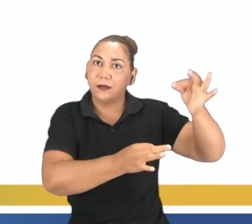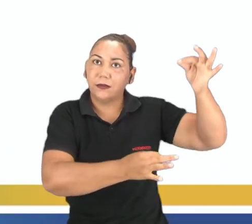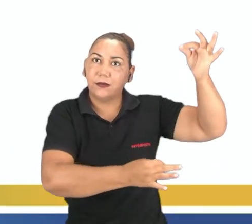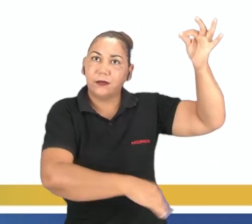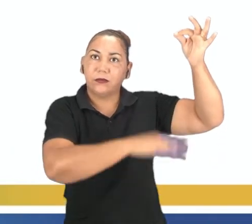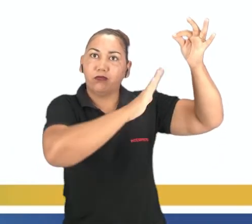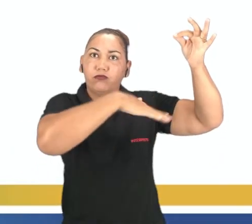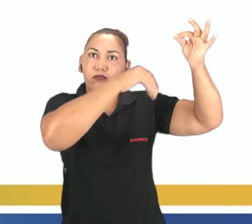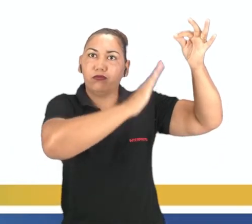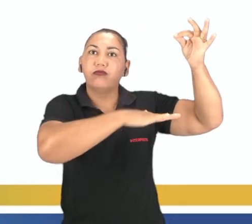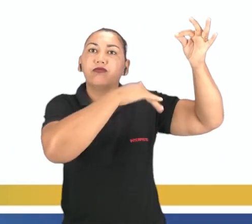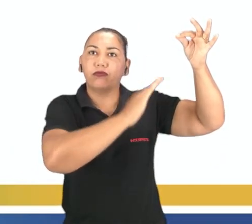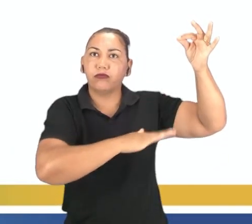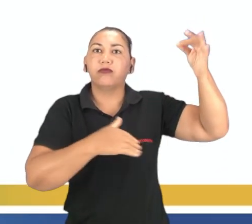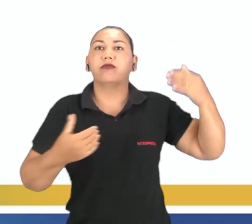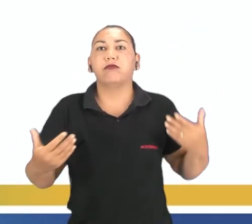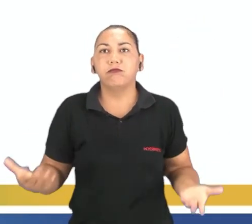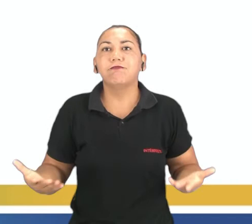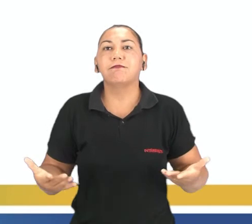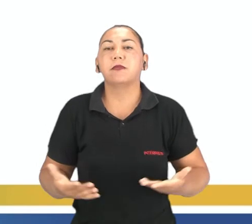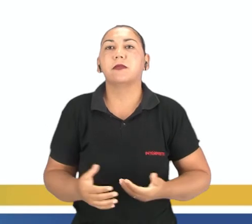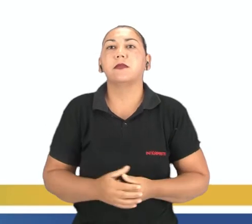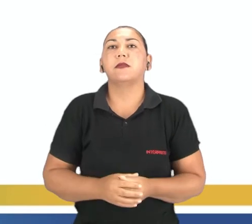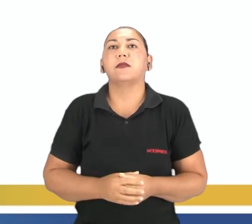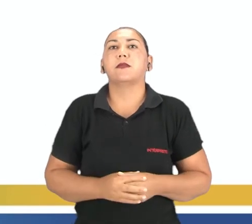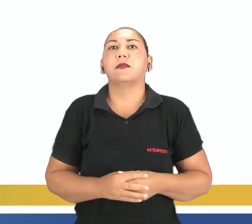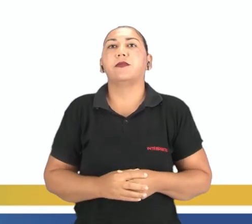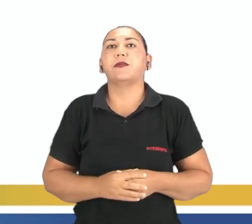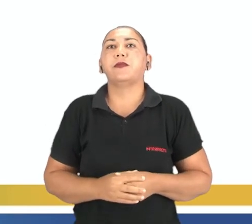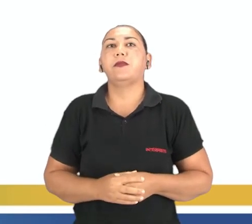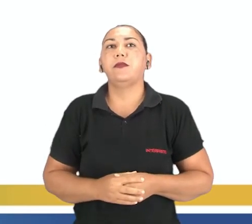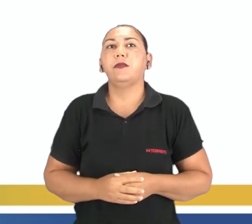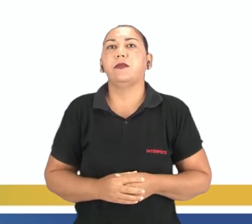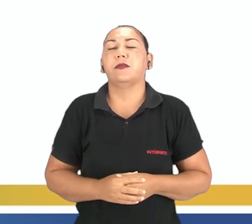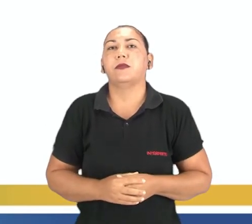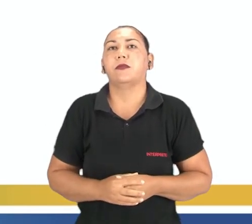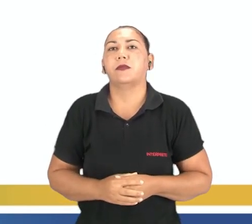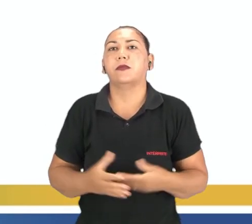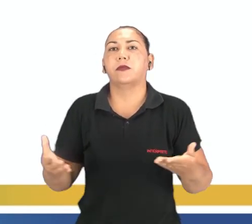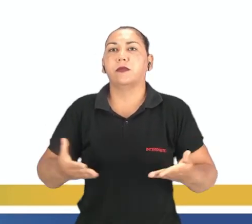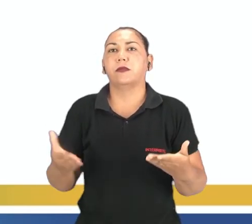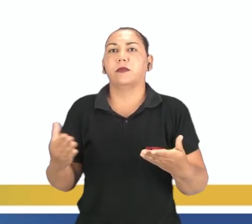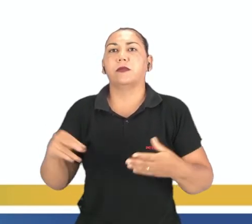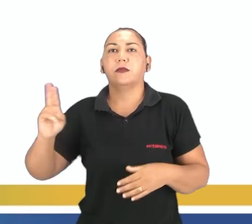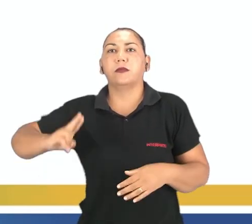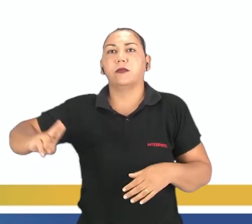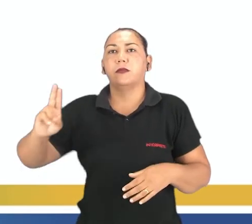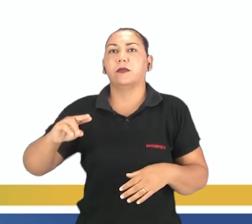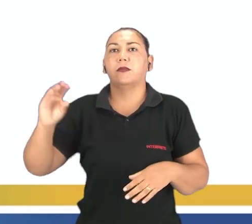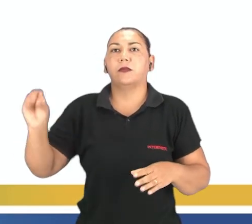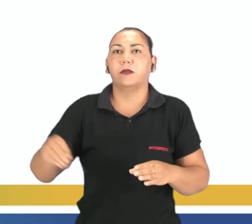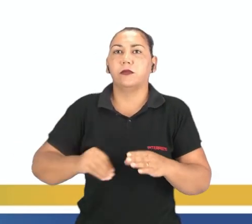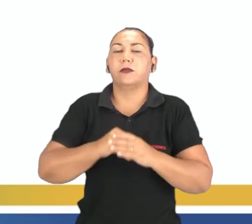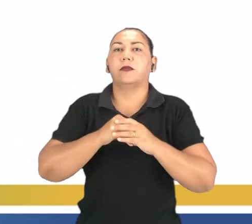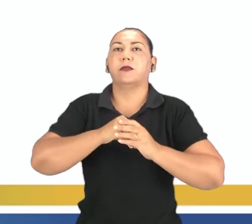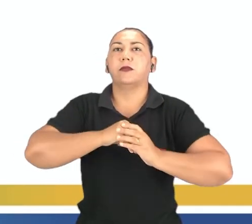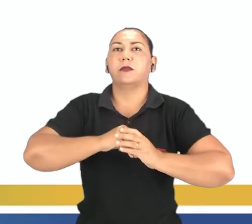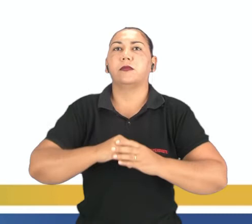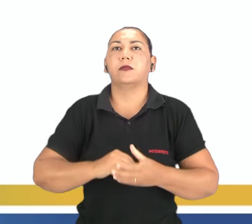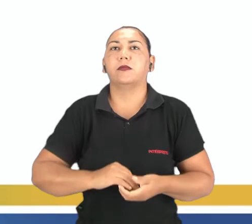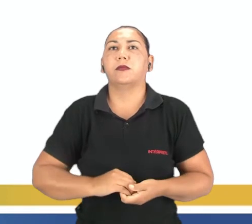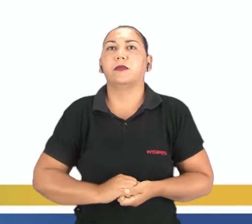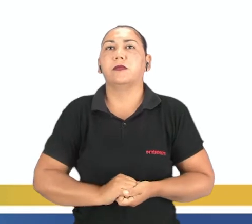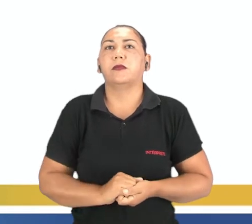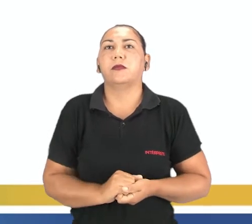que as setinhas aí, elas estão na mesma direção, né? Então, agora a gente vai aplicar a propriedade fundamental das proporções para